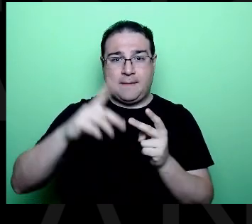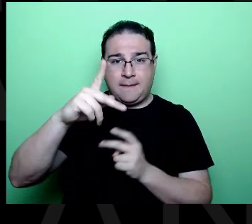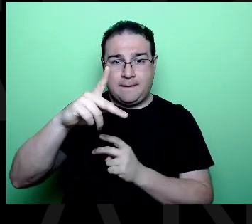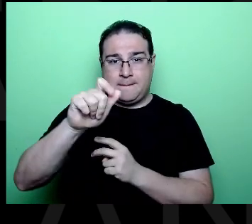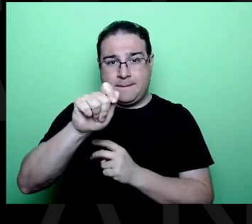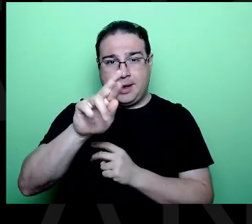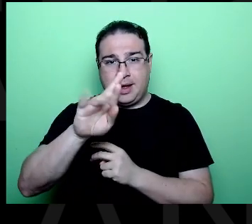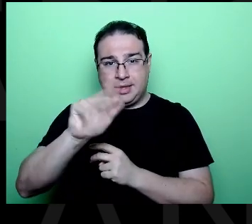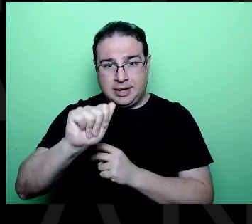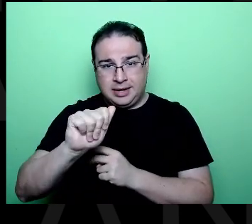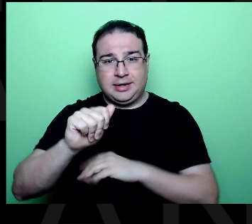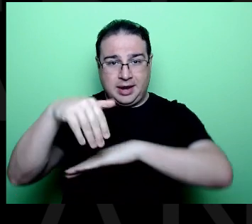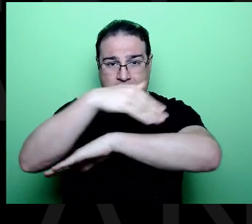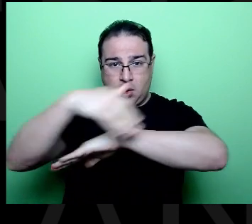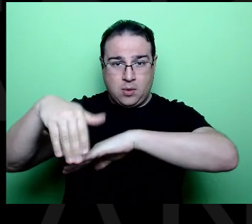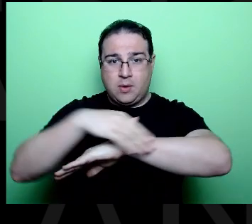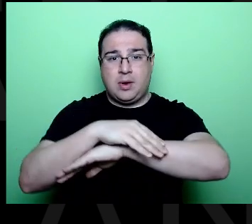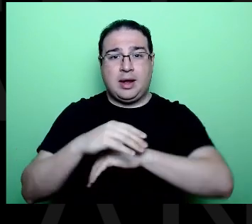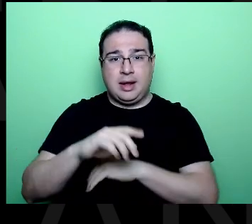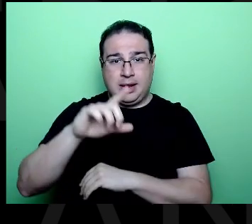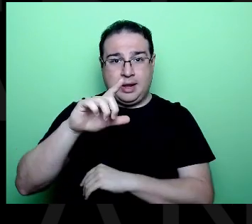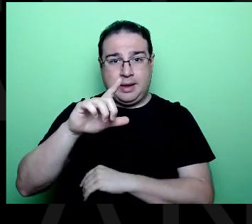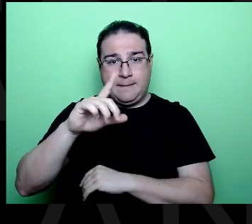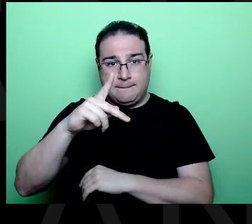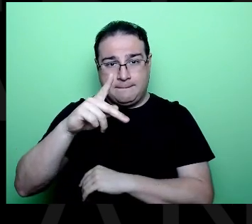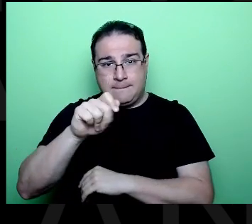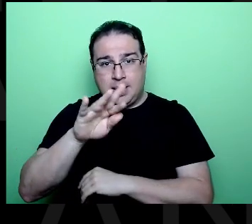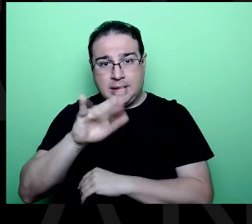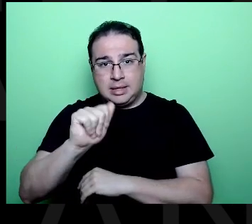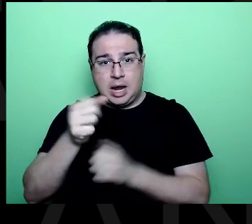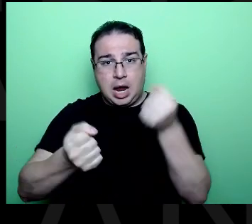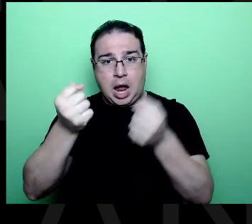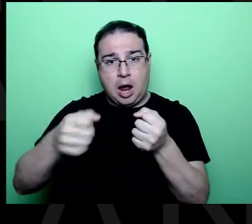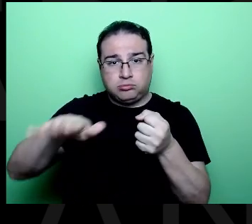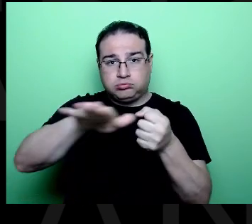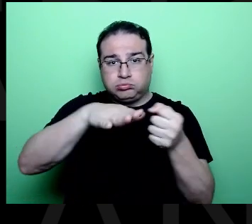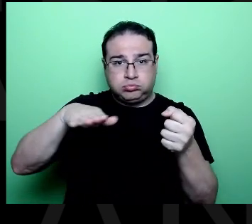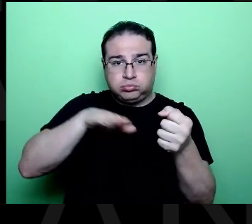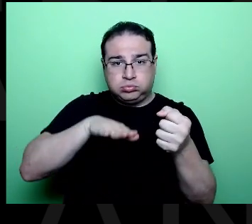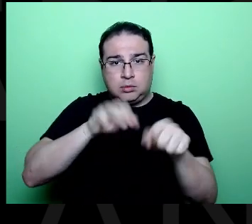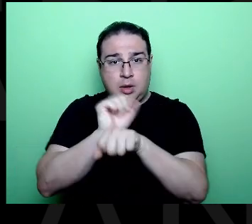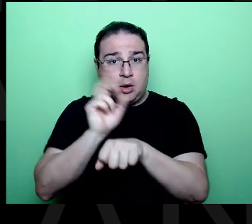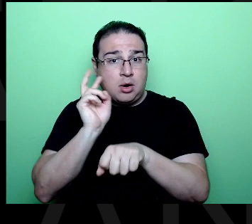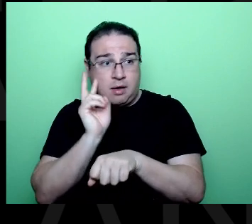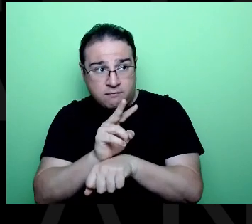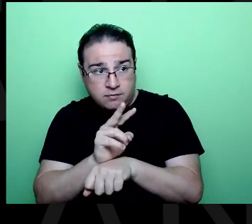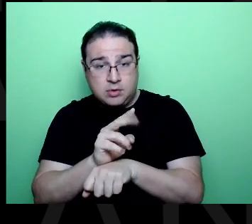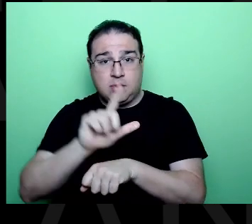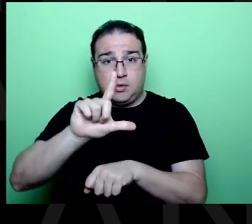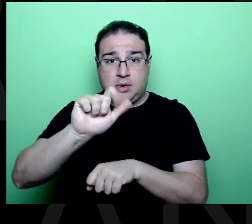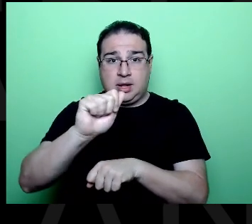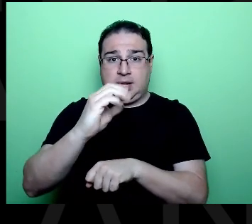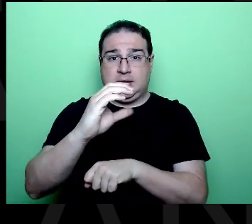La Calle Legenda Pátria, estacionou o carro e viu